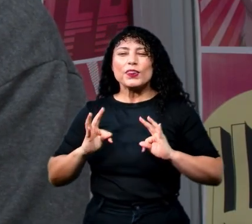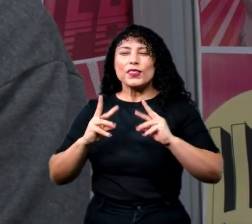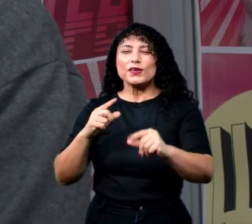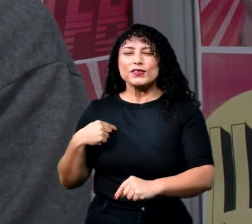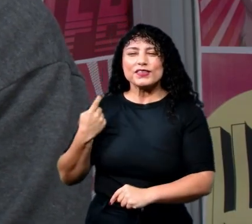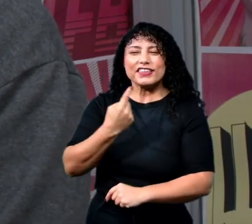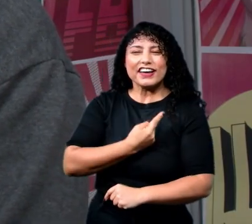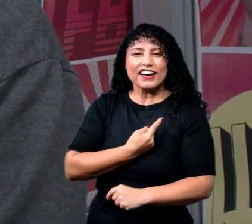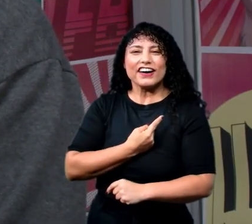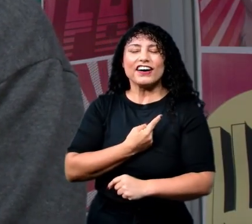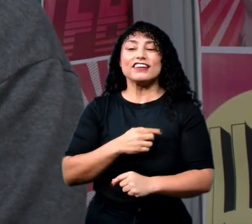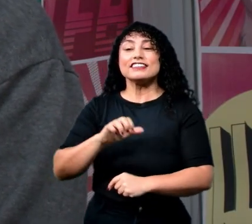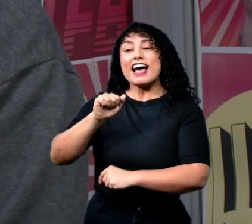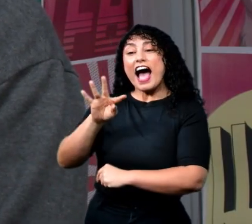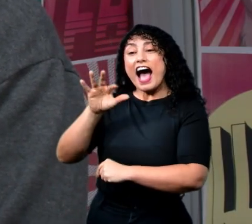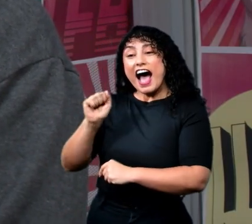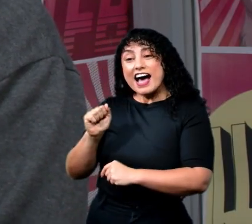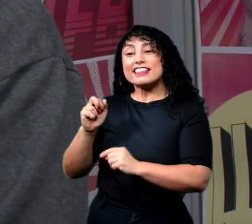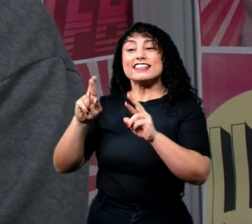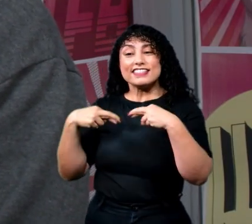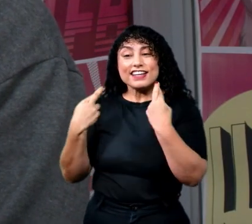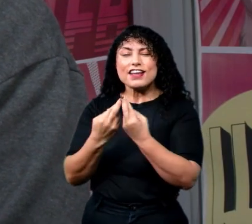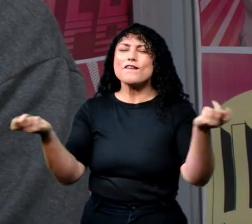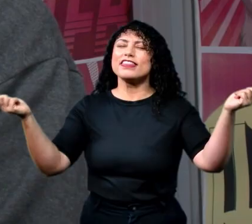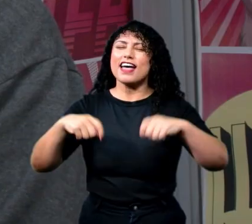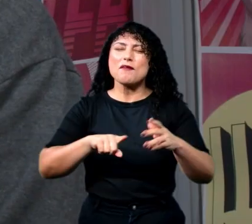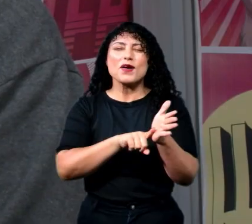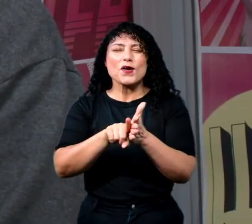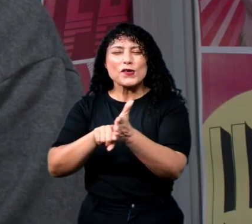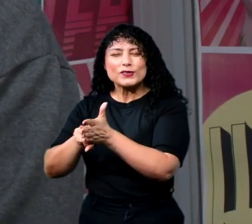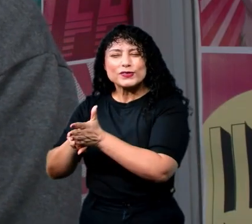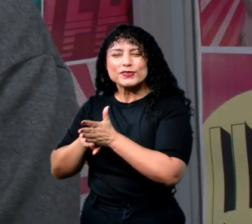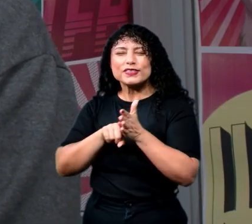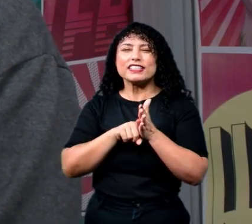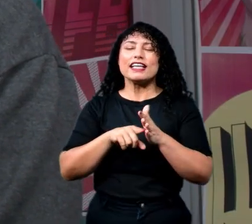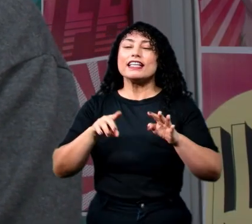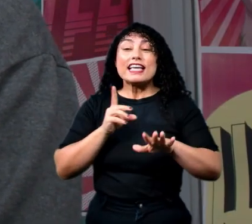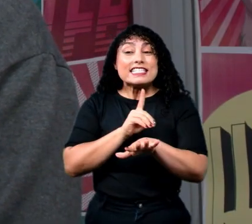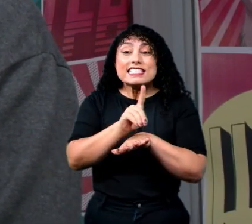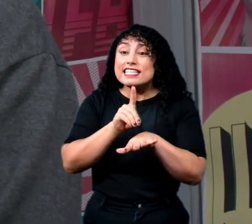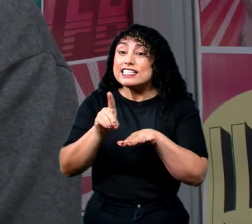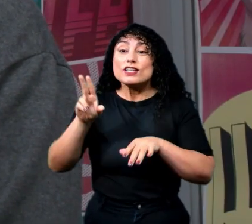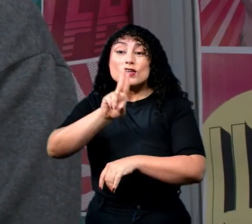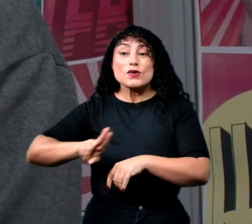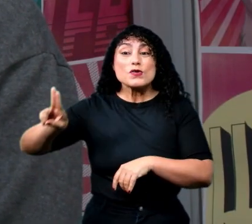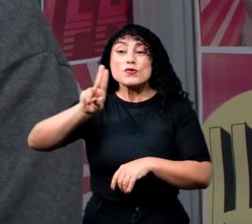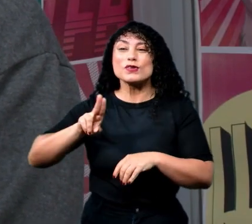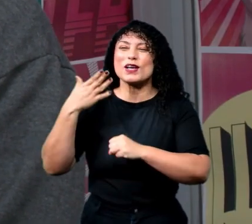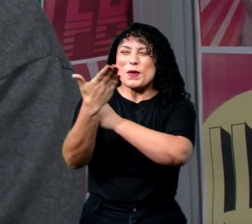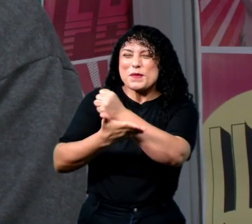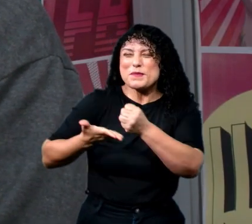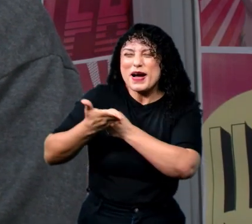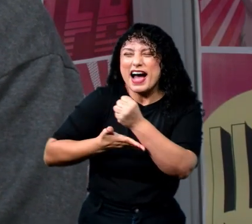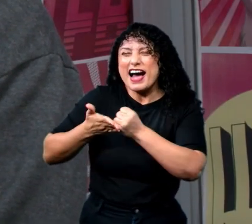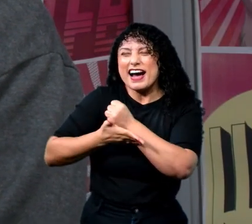as nossas atas de reuniões também pode ser consultada, as diretrizes que a gente utiliza como base para o